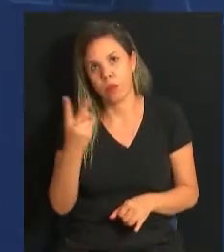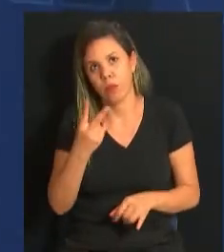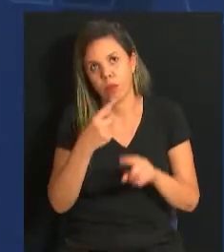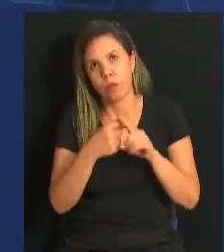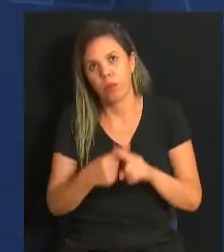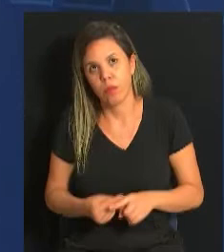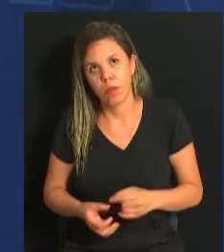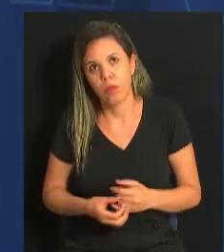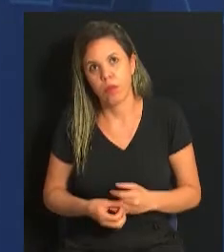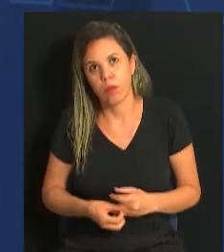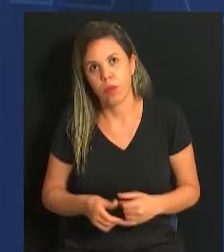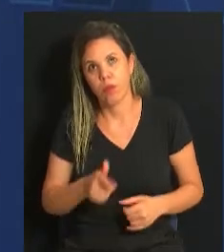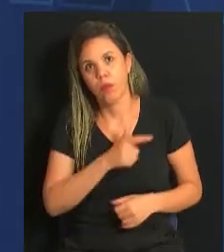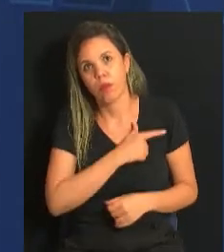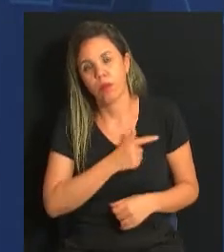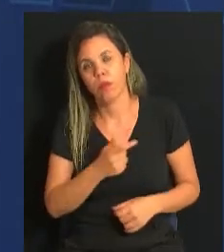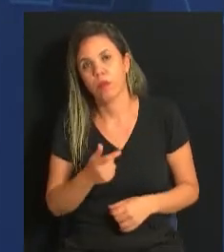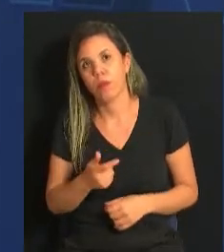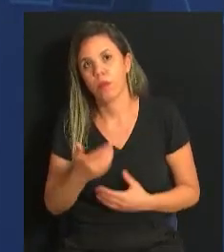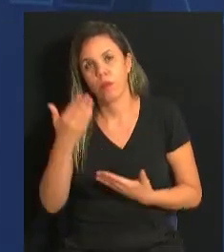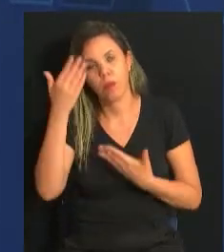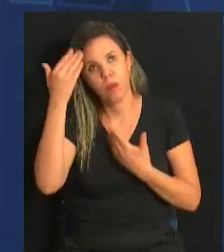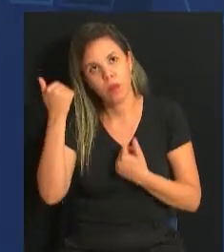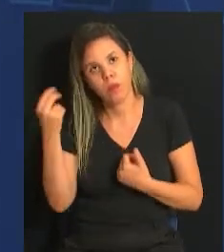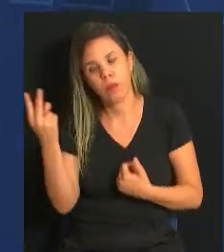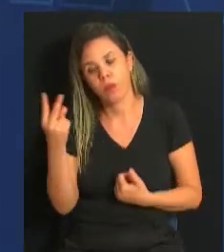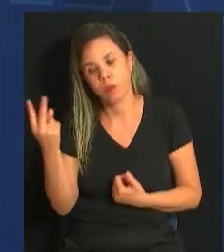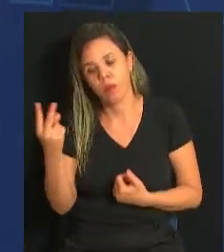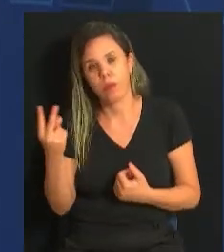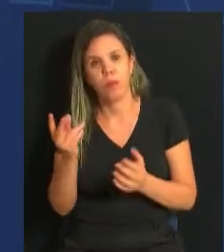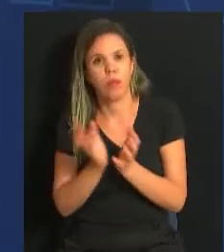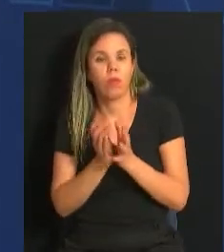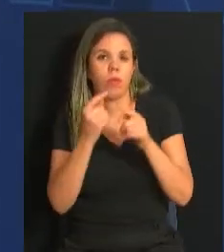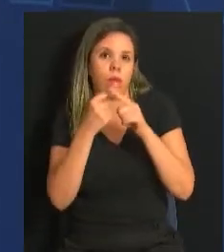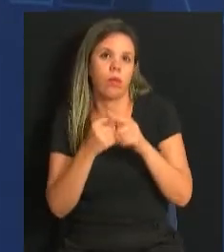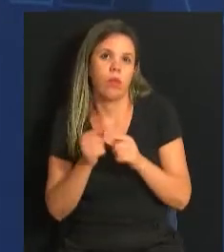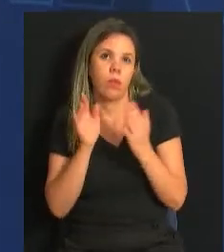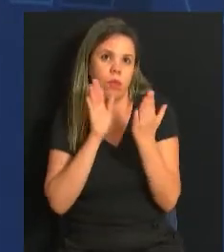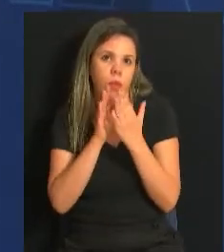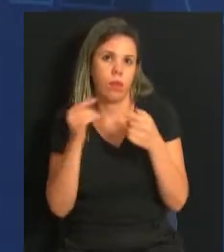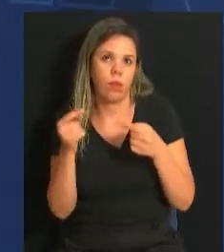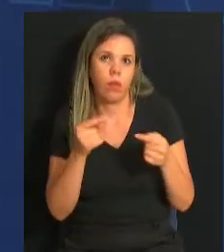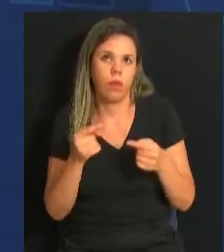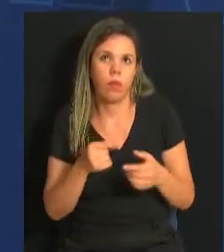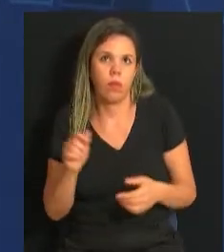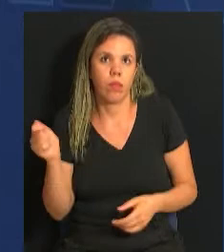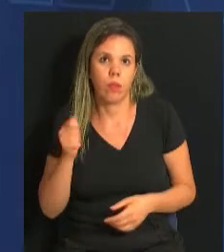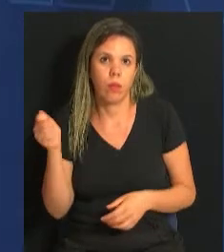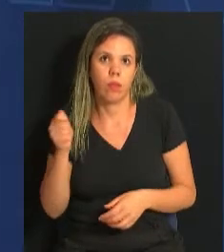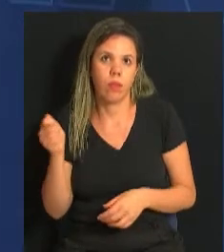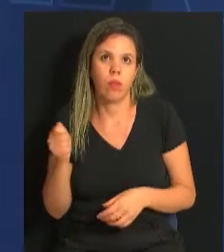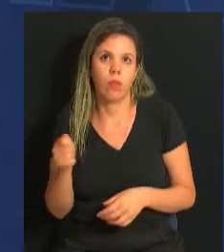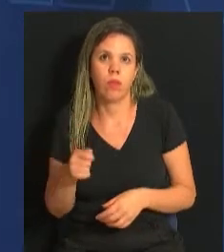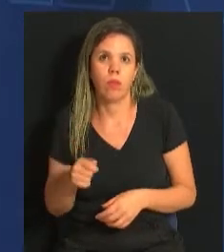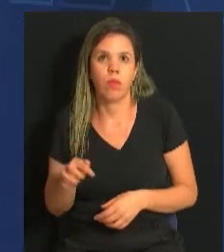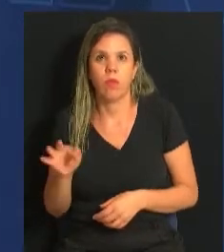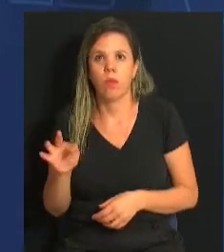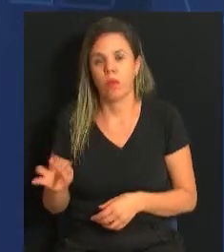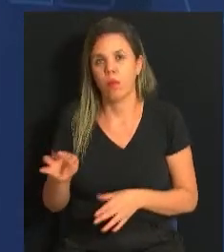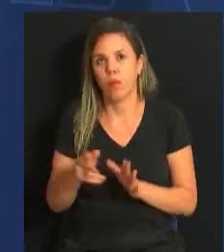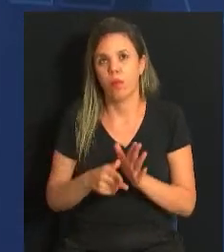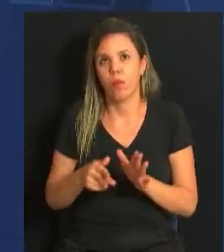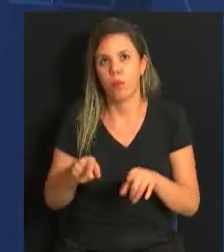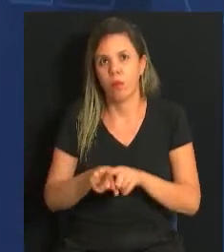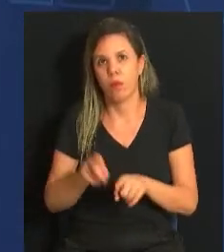partidas tanto aqui de campinas Guarani e Botafogo de Ribeirão Preto quanto também lá em Araraquara Ferroviária e Ponte